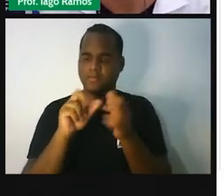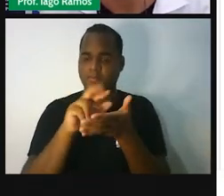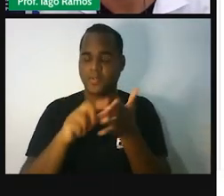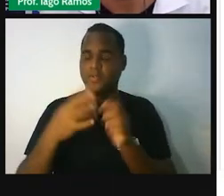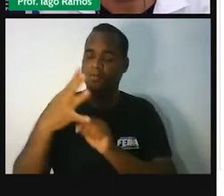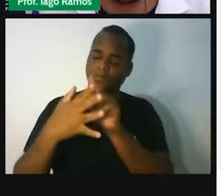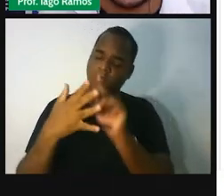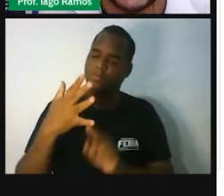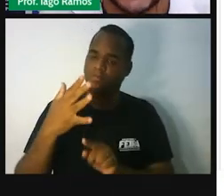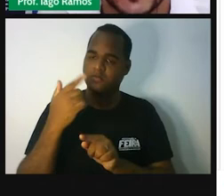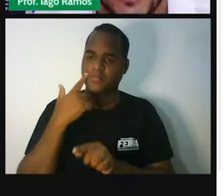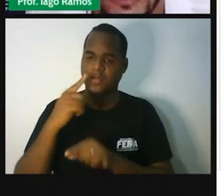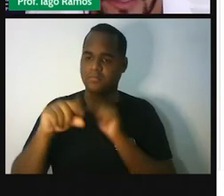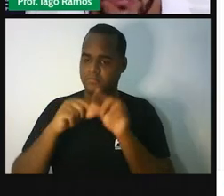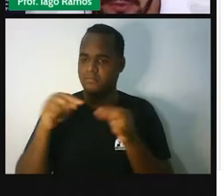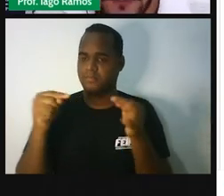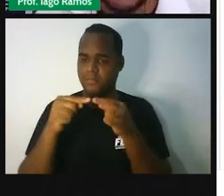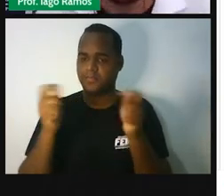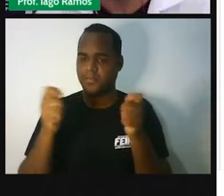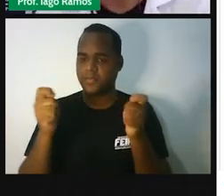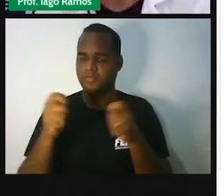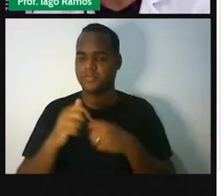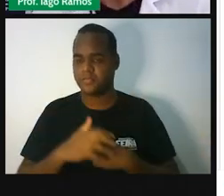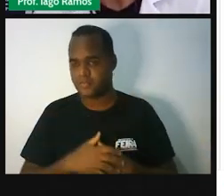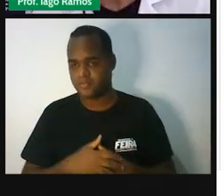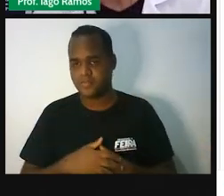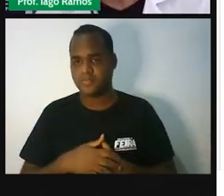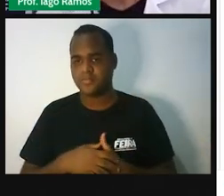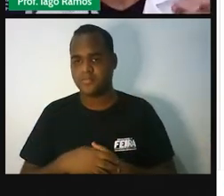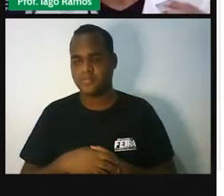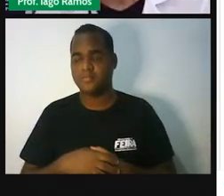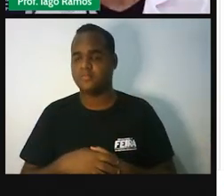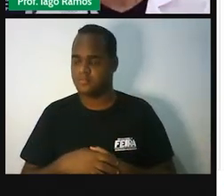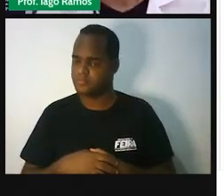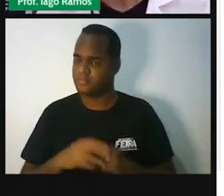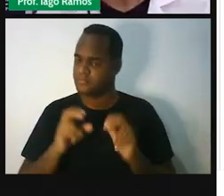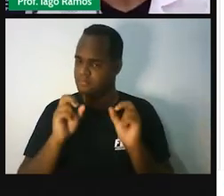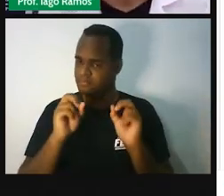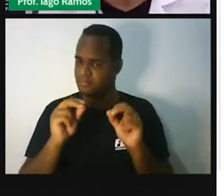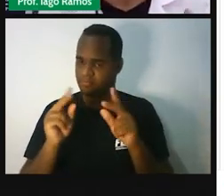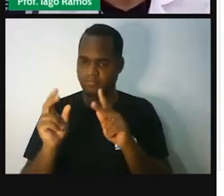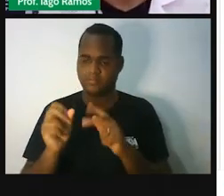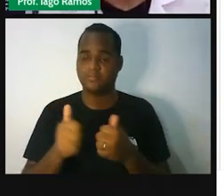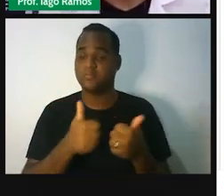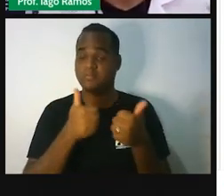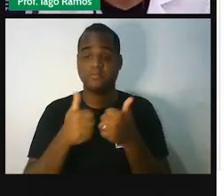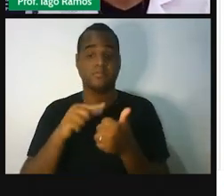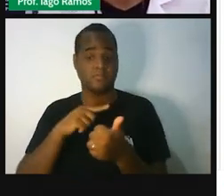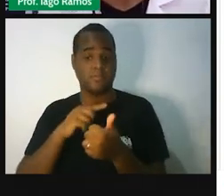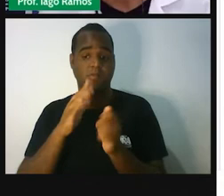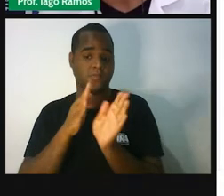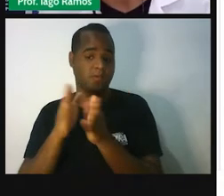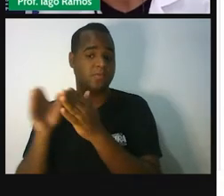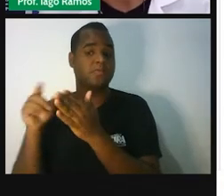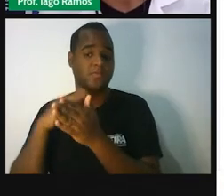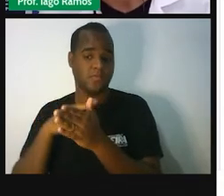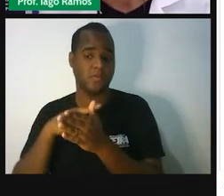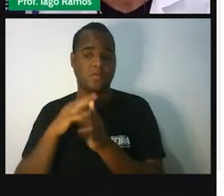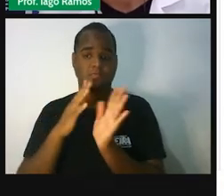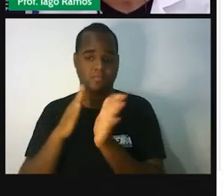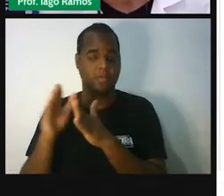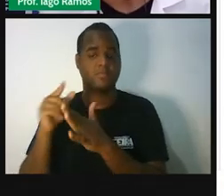quatro opções, tá bom? Beleza, você já fez a primeira